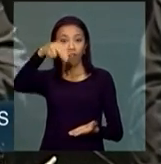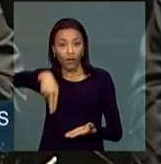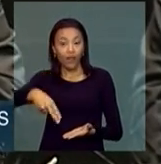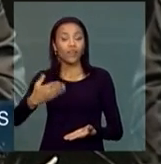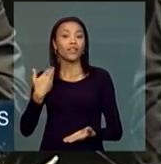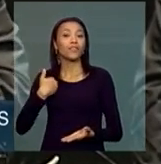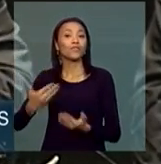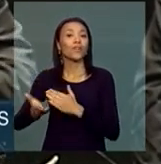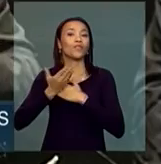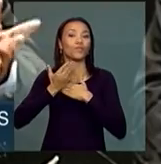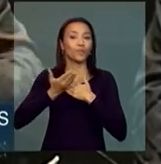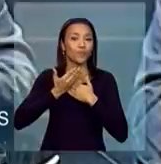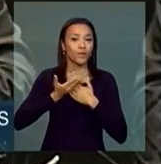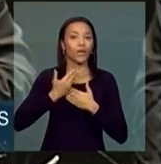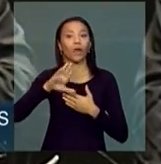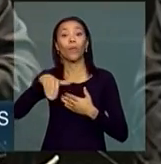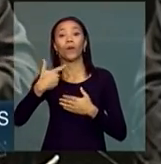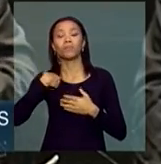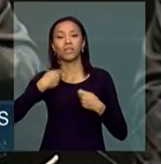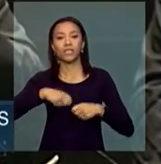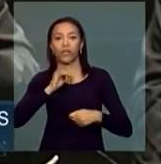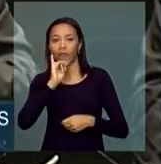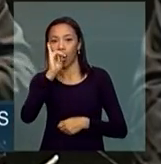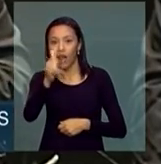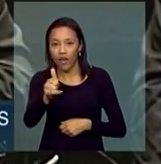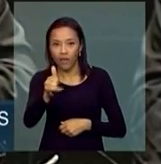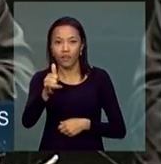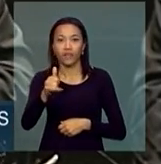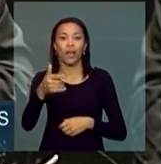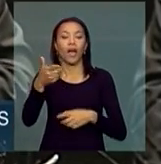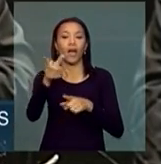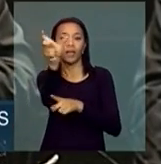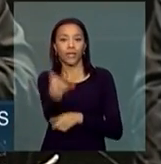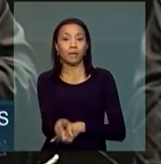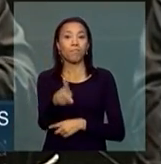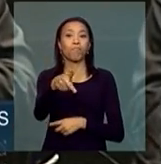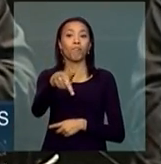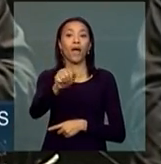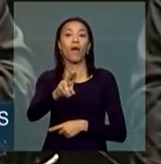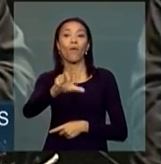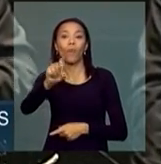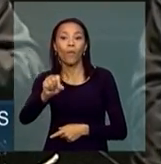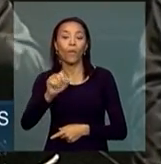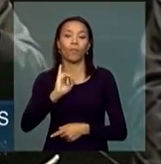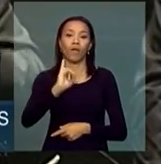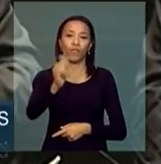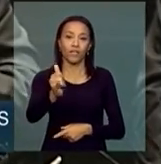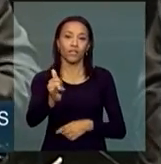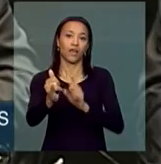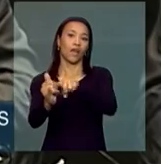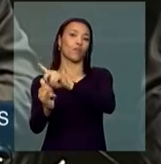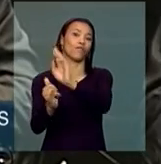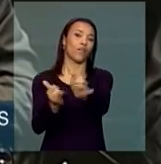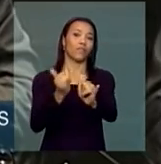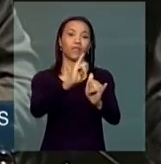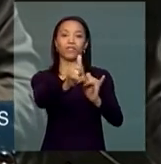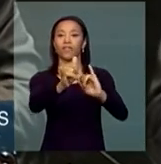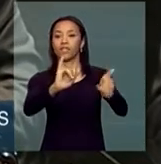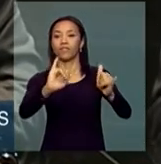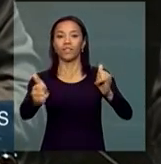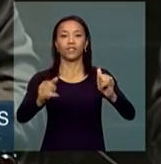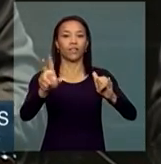esses recursos. Quando a gente precisa falar com a rede, a gente apela para o Paulo Risse. E assim a gente vai, o Walter Maliene, o